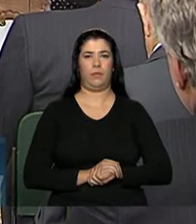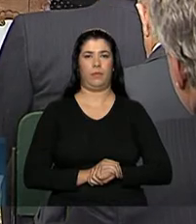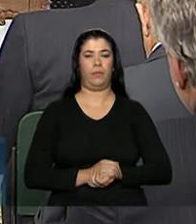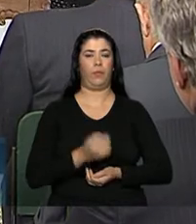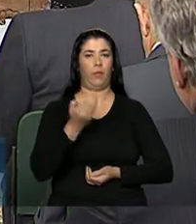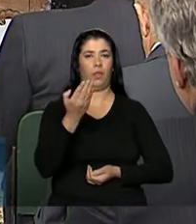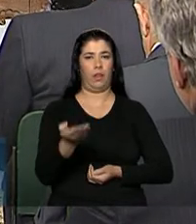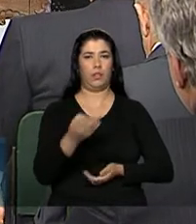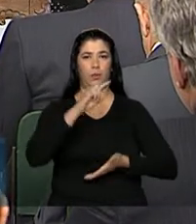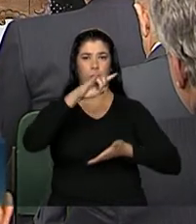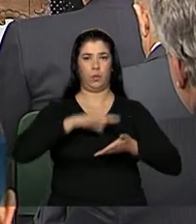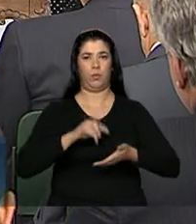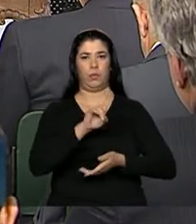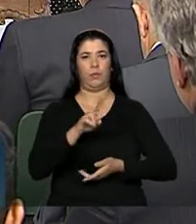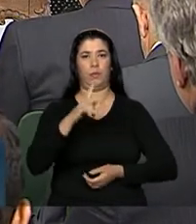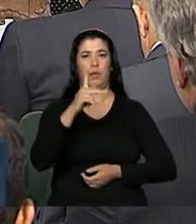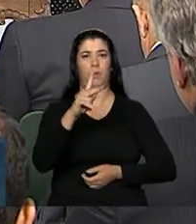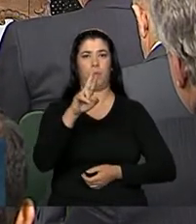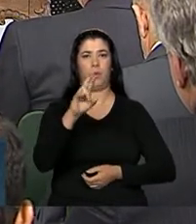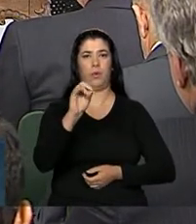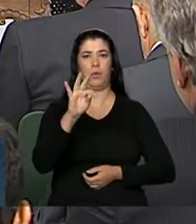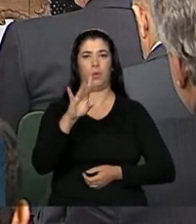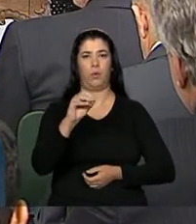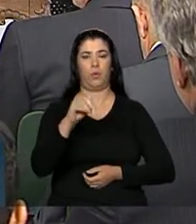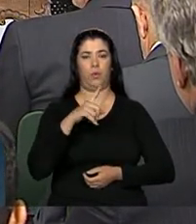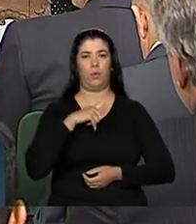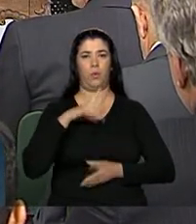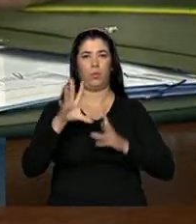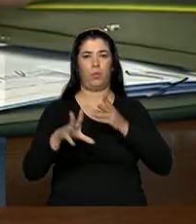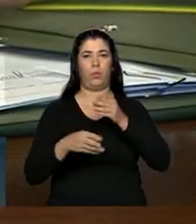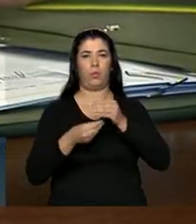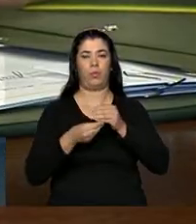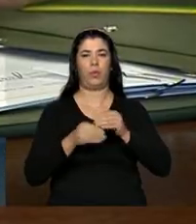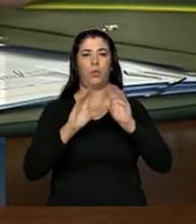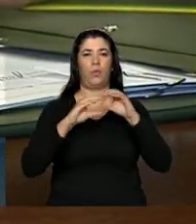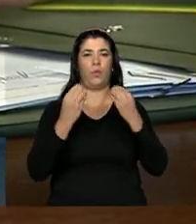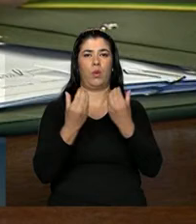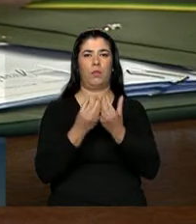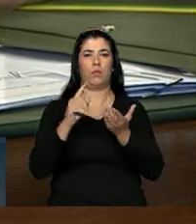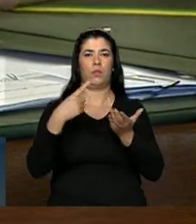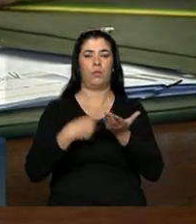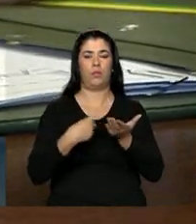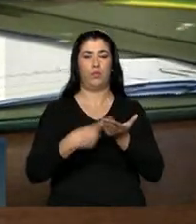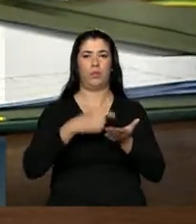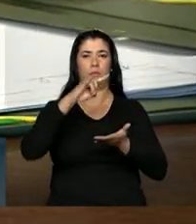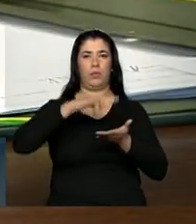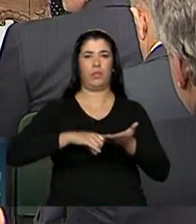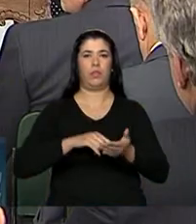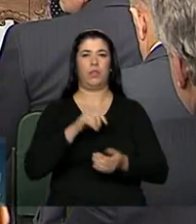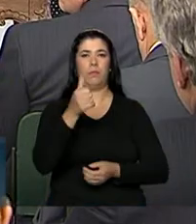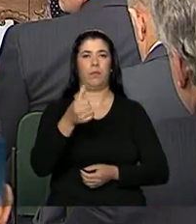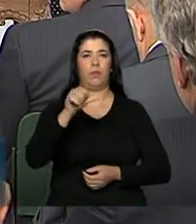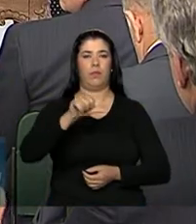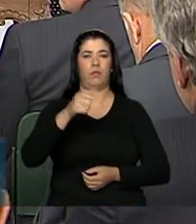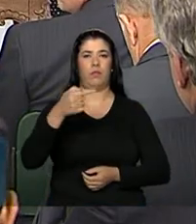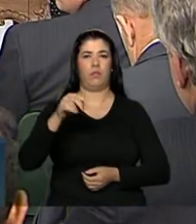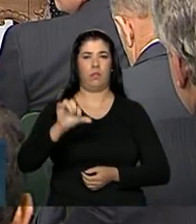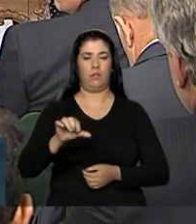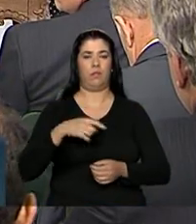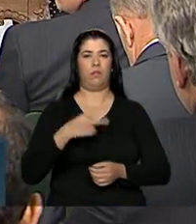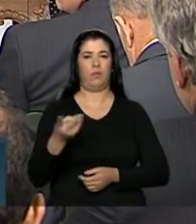Esse protocolo emenda a convenção original assinada em 1989 entre os dois países